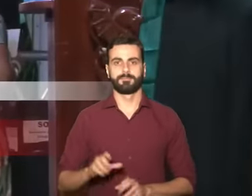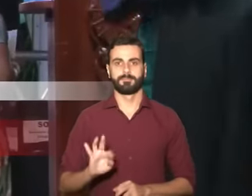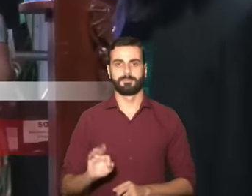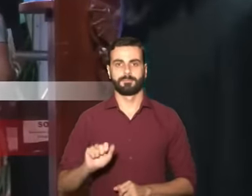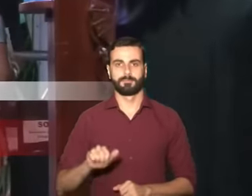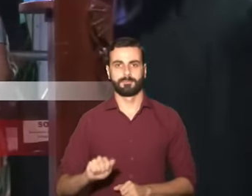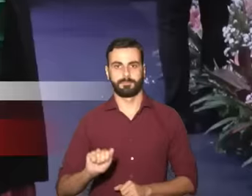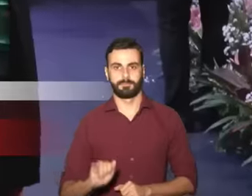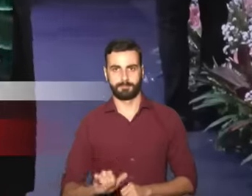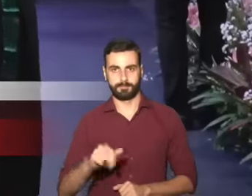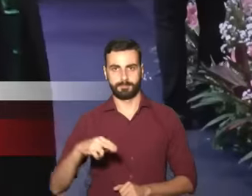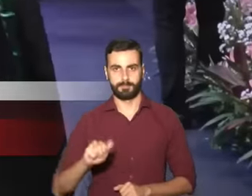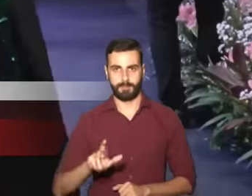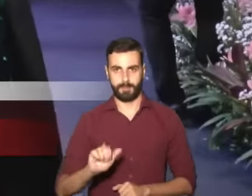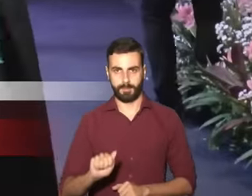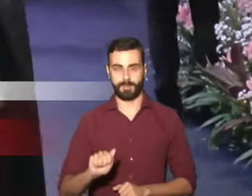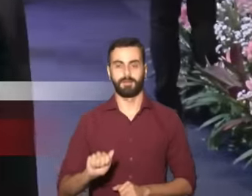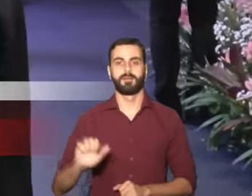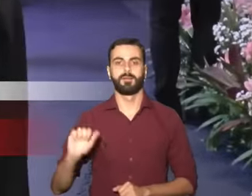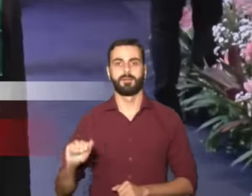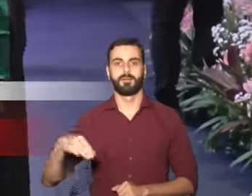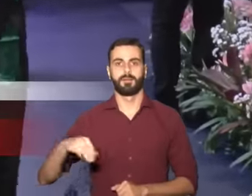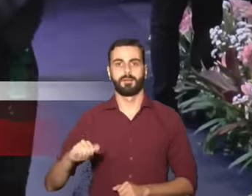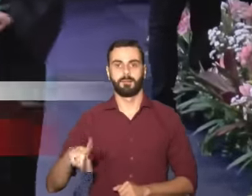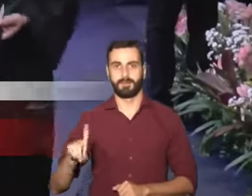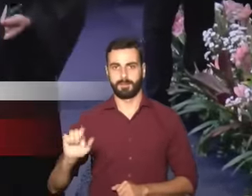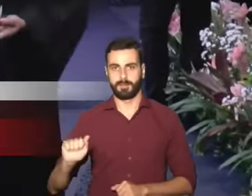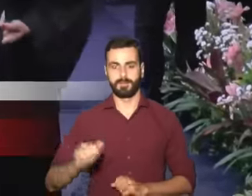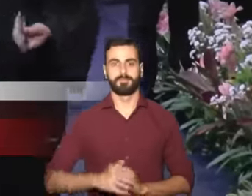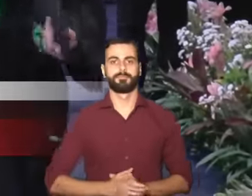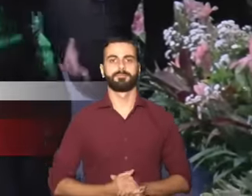Kainara Ananda Zanitti.